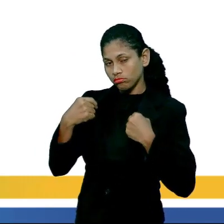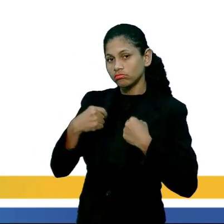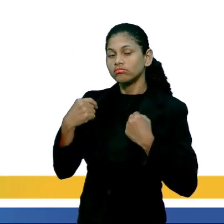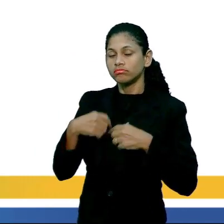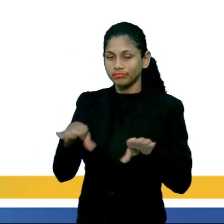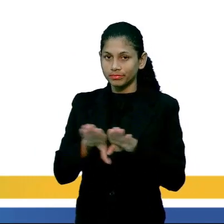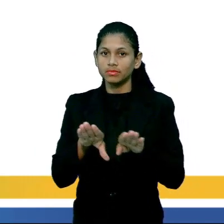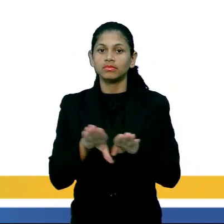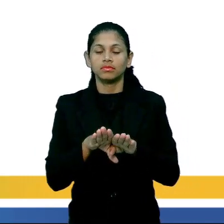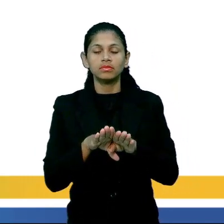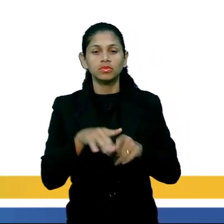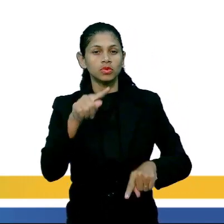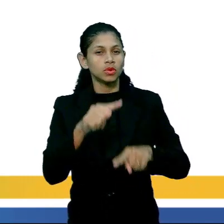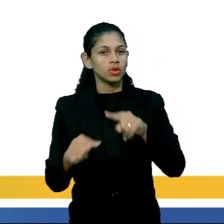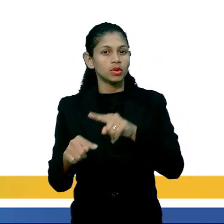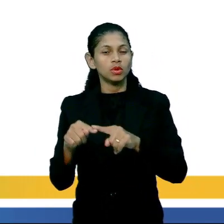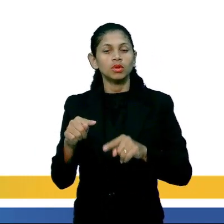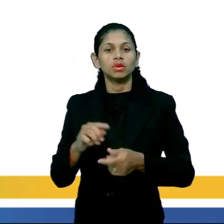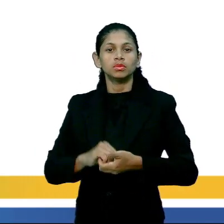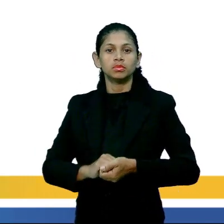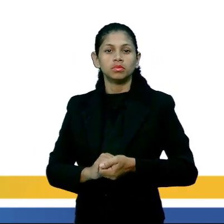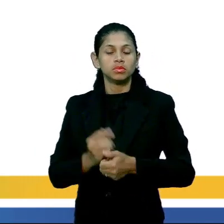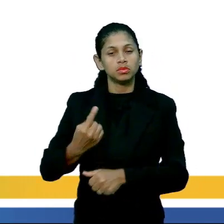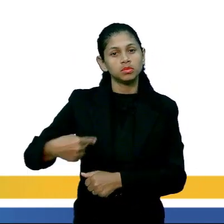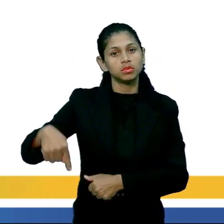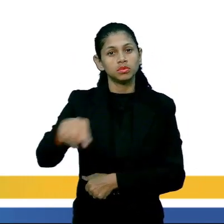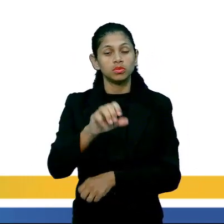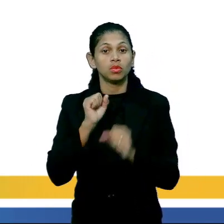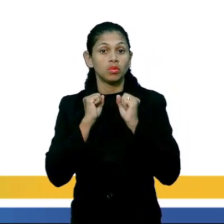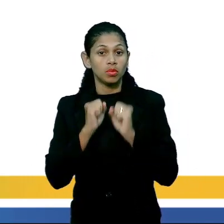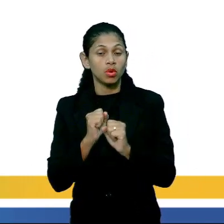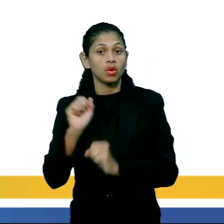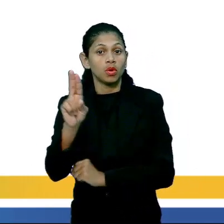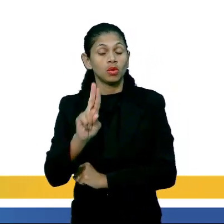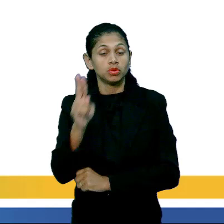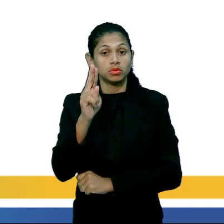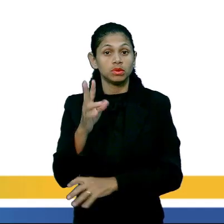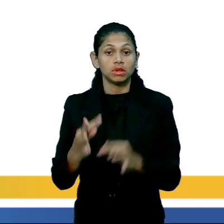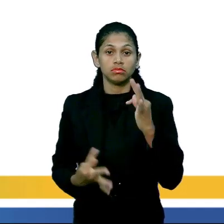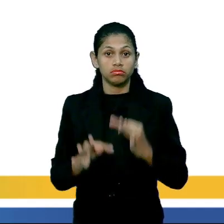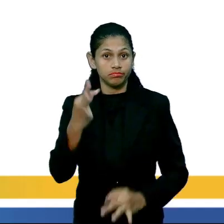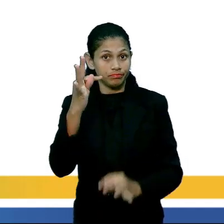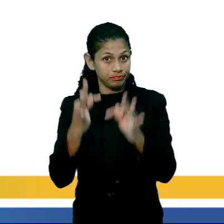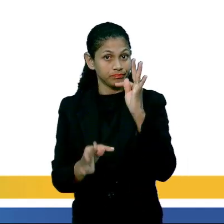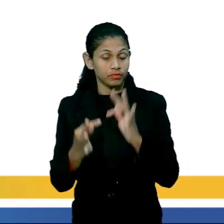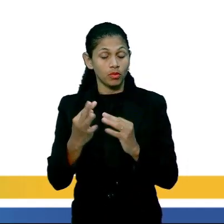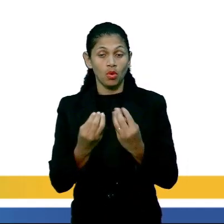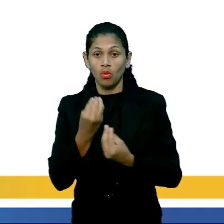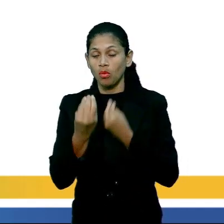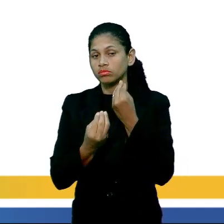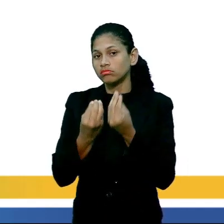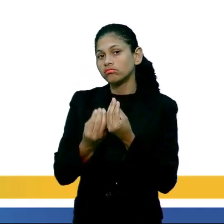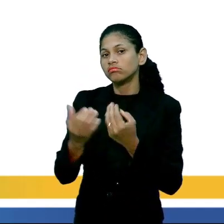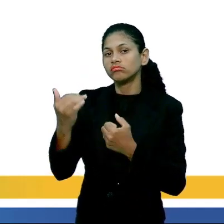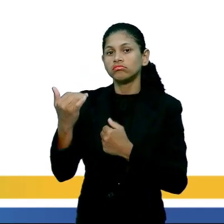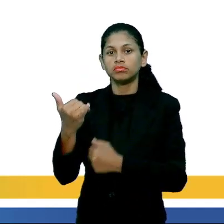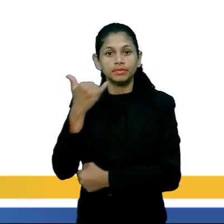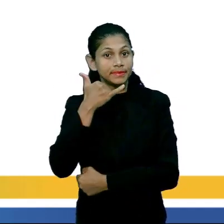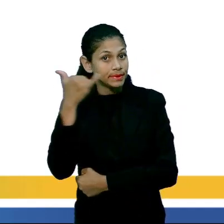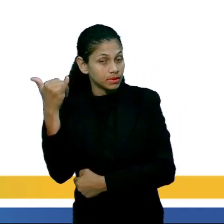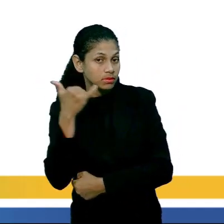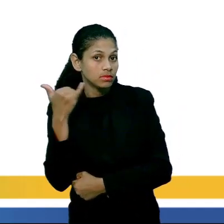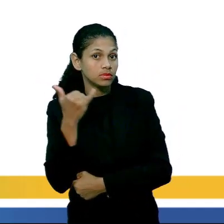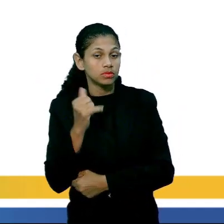também, produtos que vocês podem utilizar na tecnologia, como telefone,